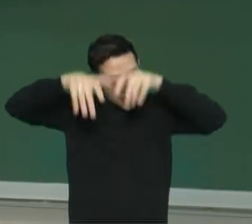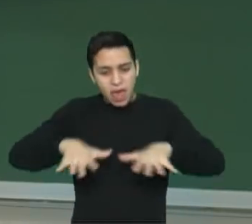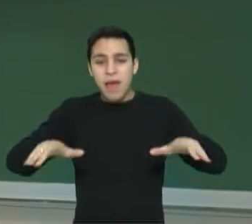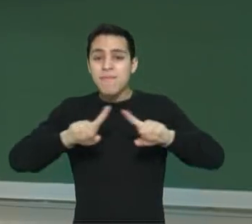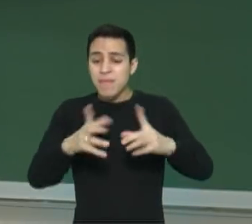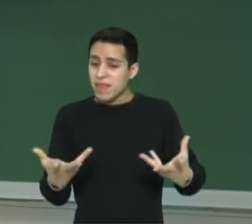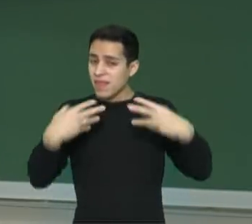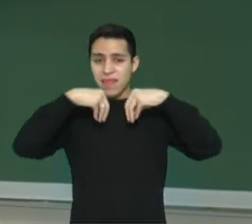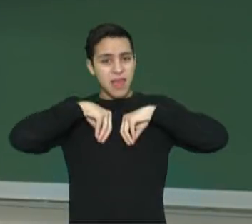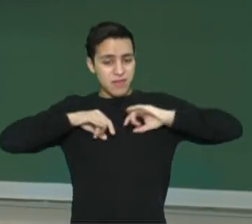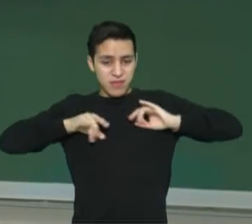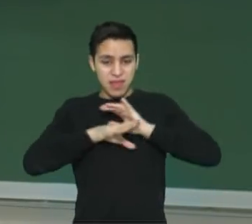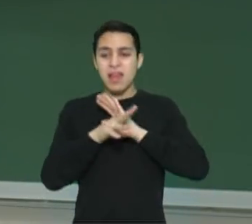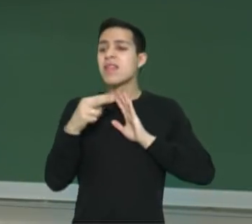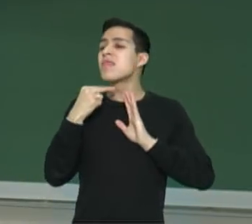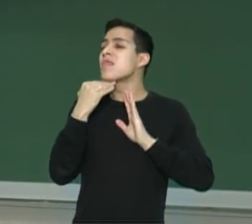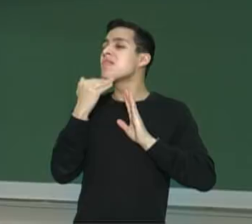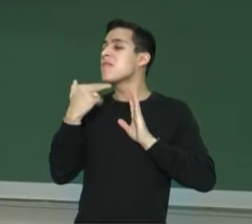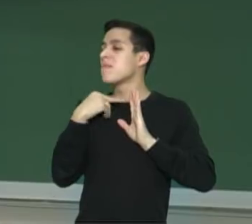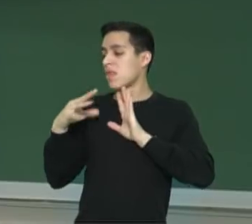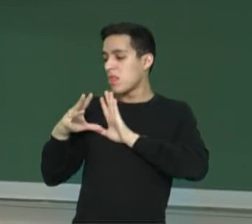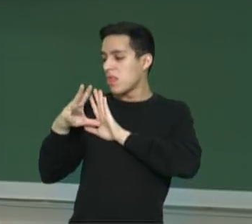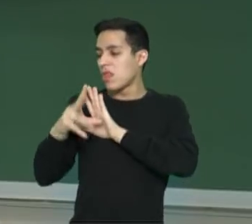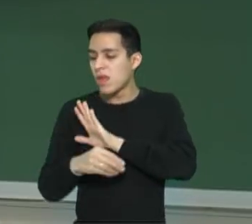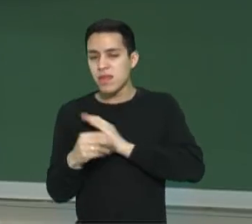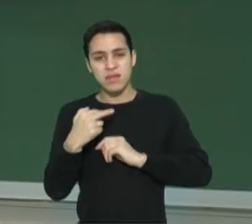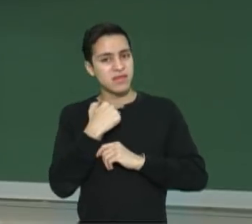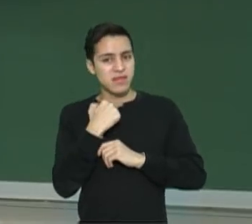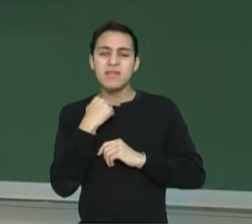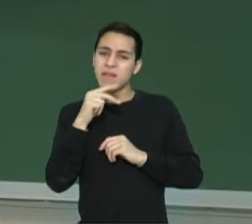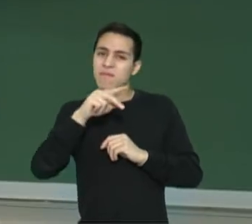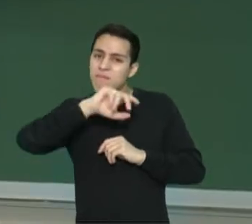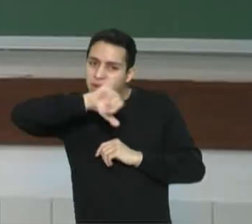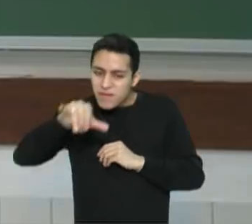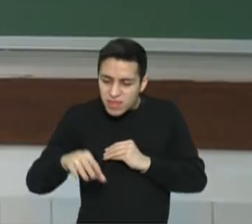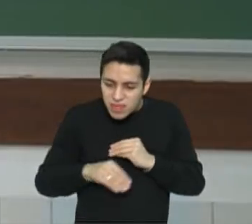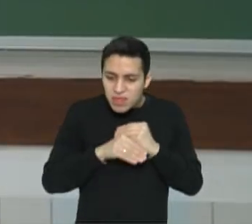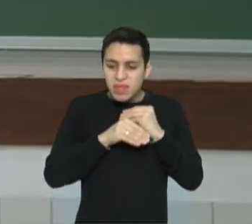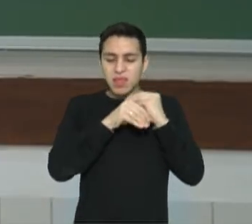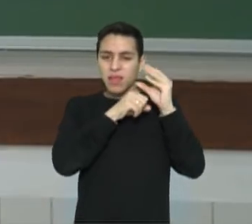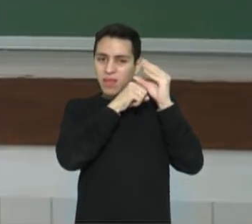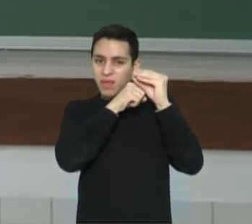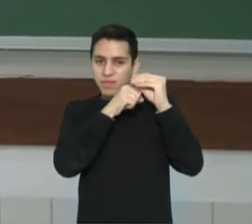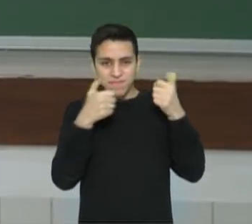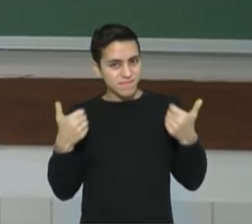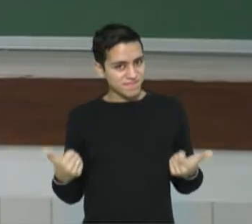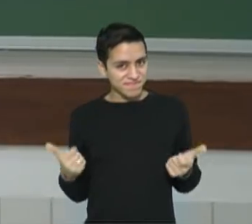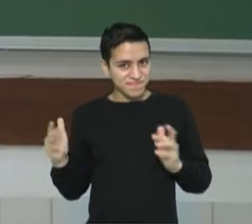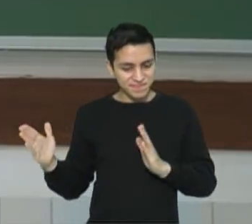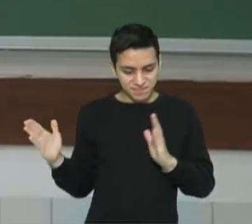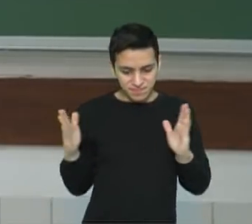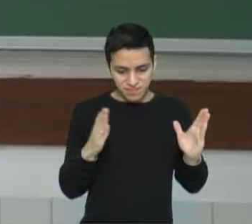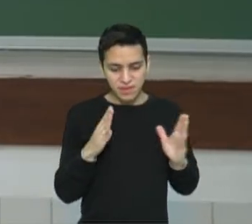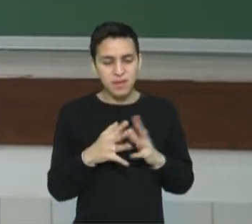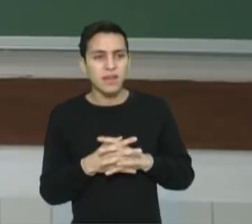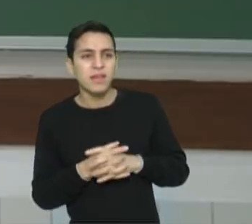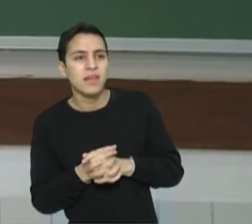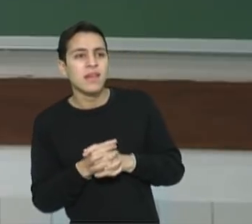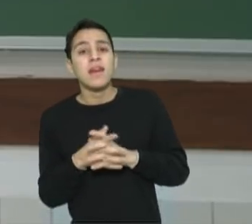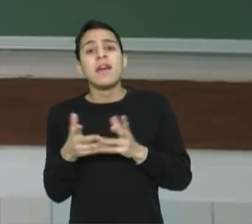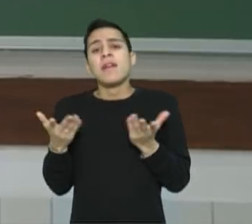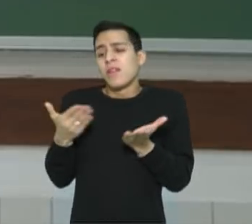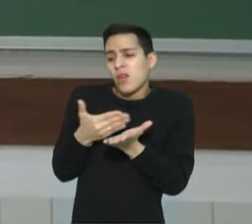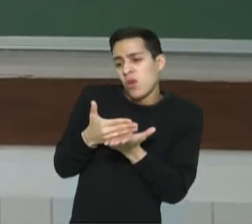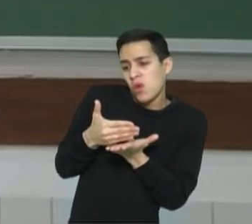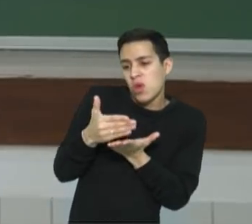nosso. Ninguém pode pegar o nosso conhecimento. Então, vamos investir nele, tá bom? Vamos lá, querido. A gente começa